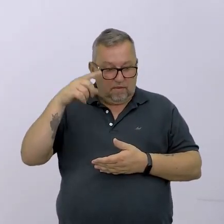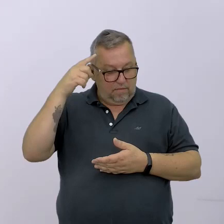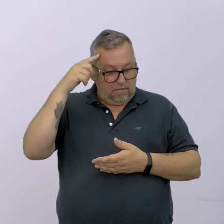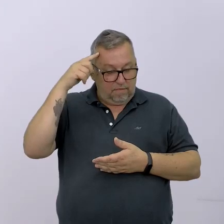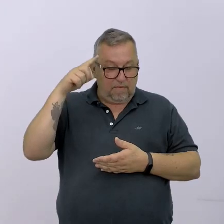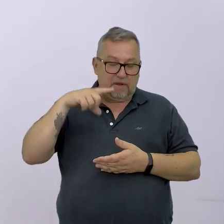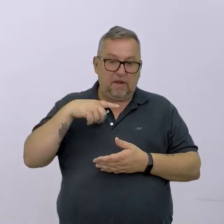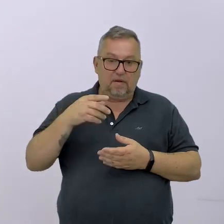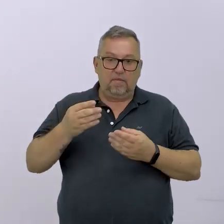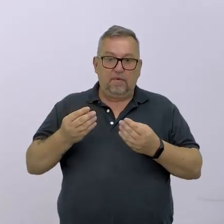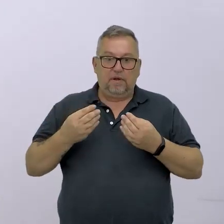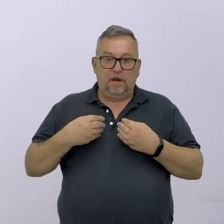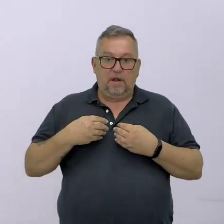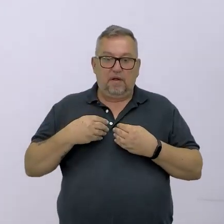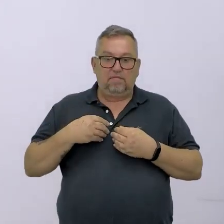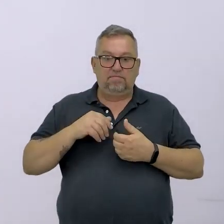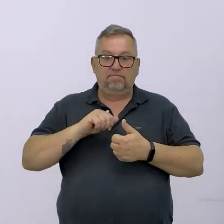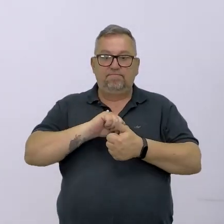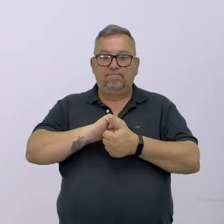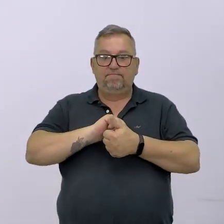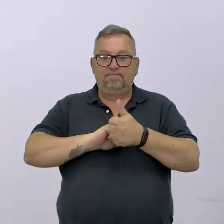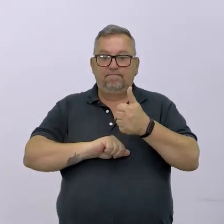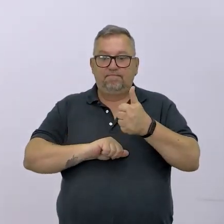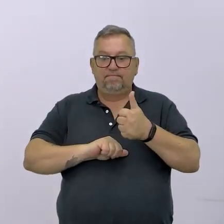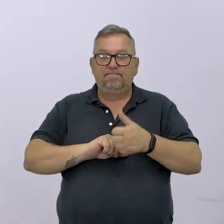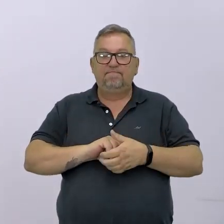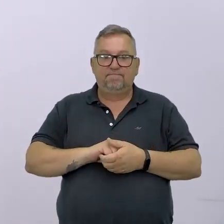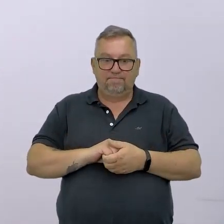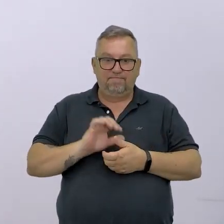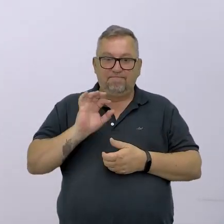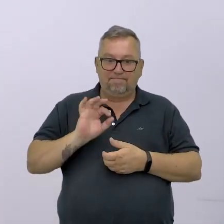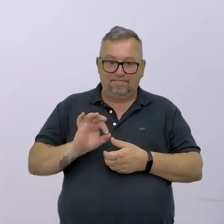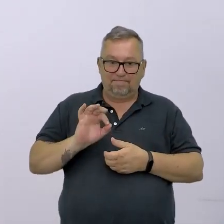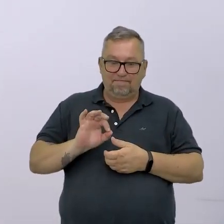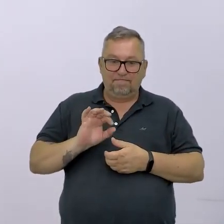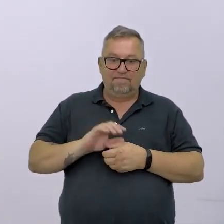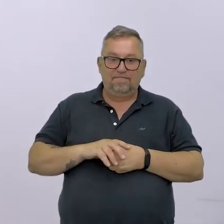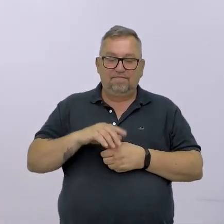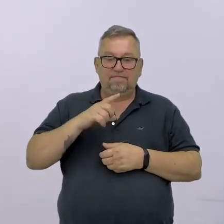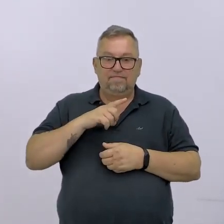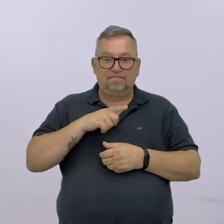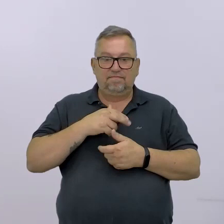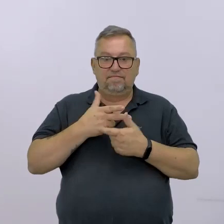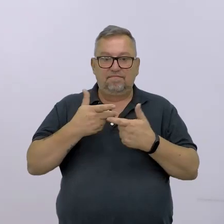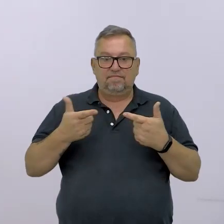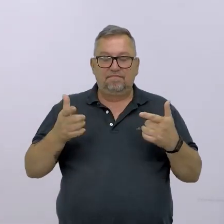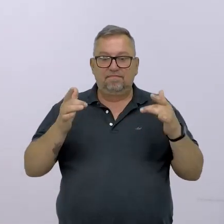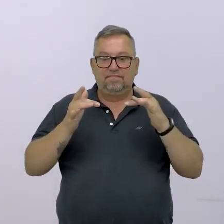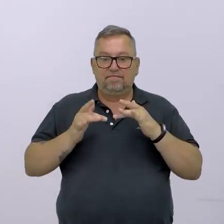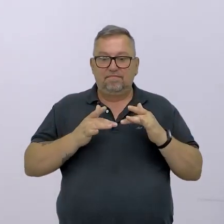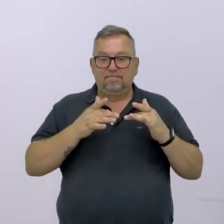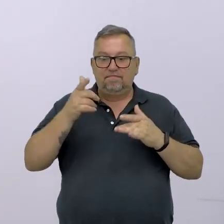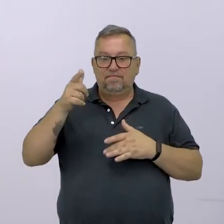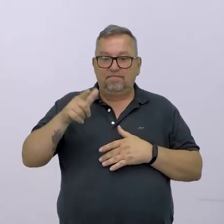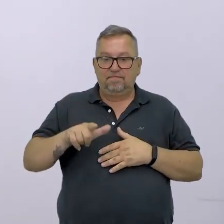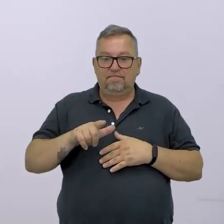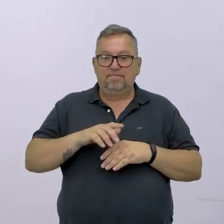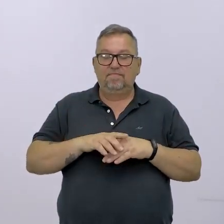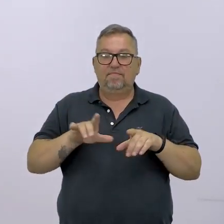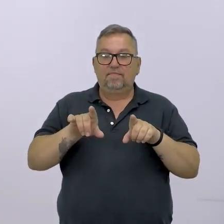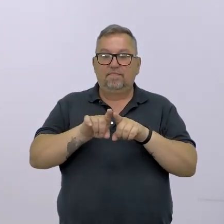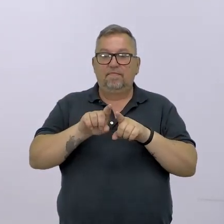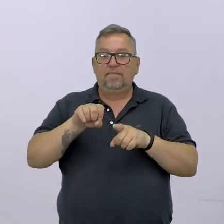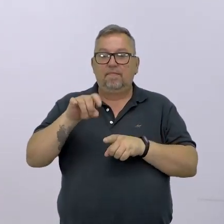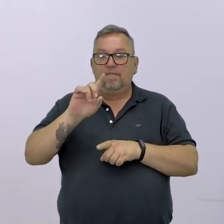pensar me dá essa qualidade, esse predicado de existir. Uma coisa está associada à outra. E se eu